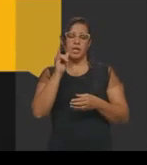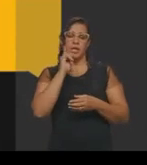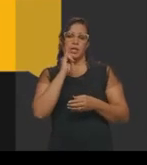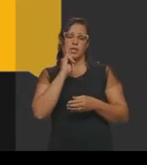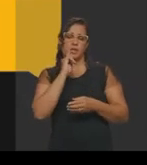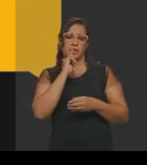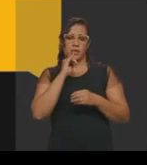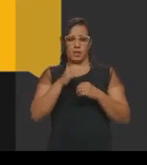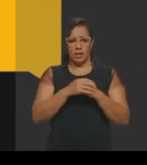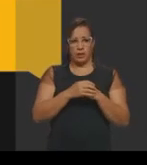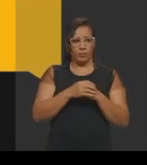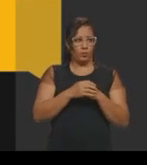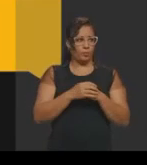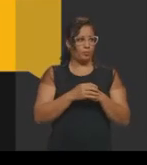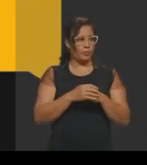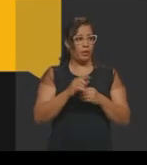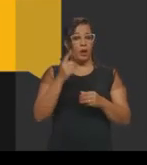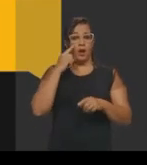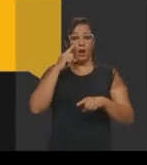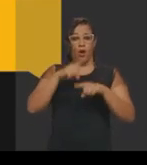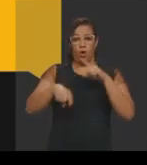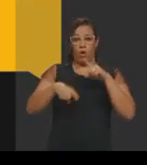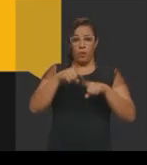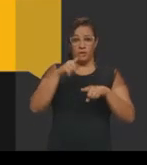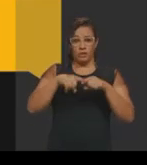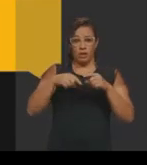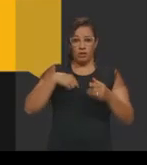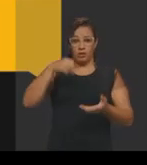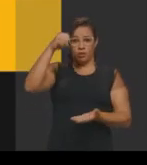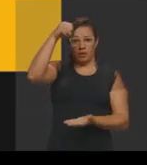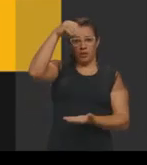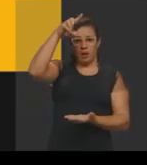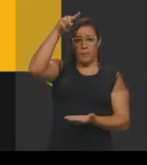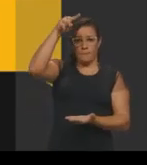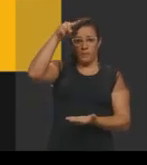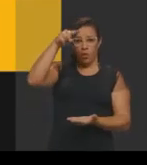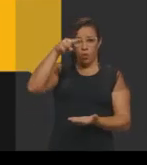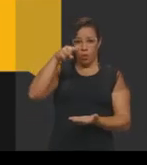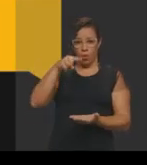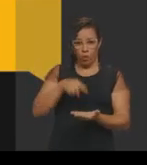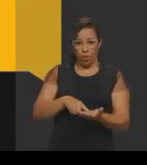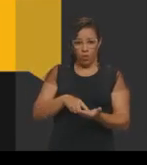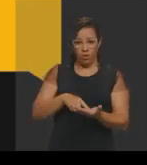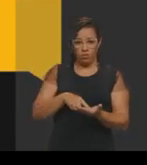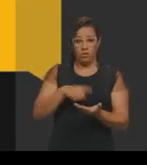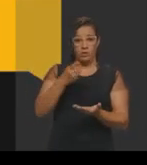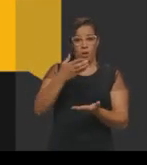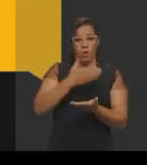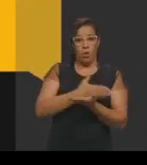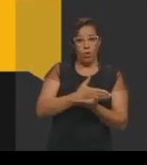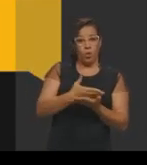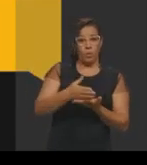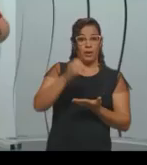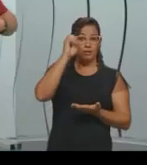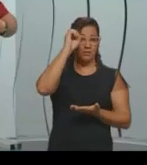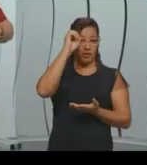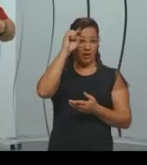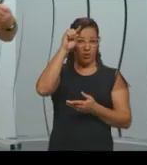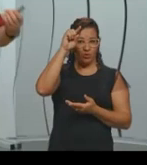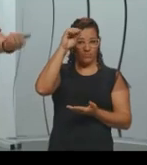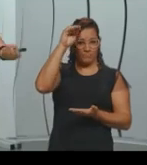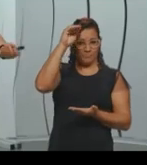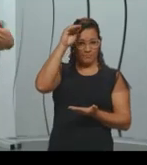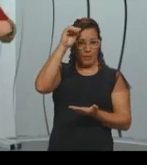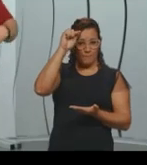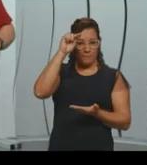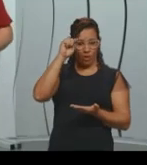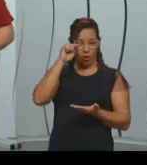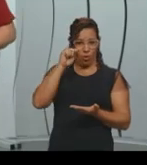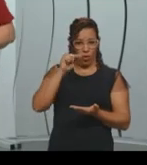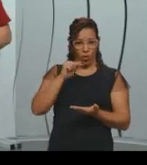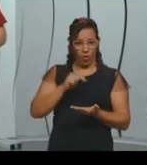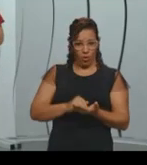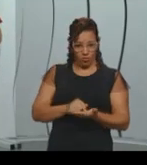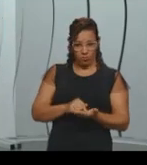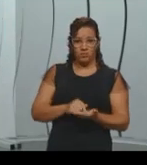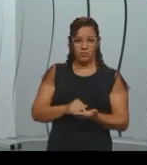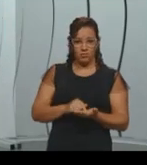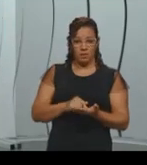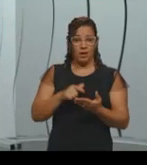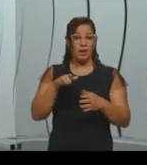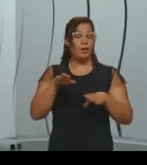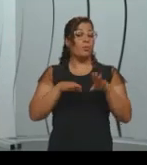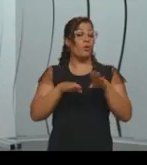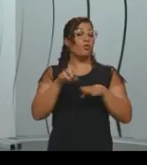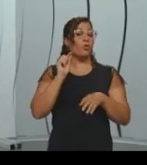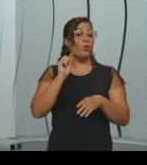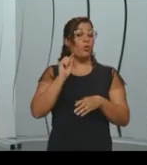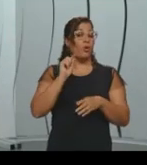exemplo, esse objeto e soltá-lo, eu estou partindo de uma velocidade igual a zero. Estou executando aqui um movimento